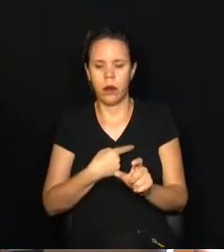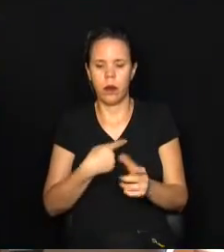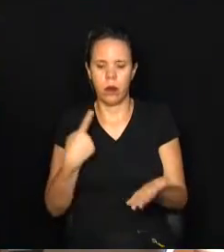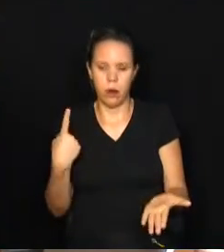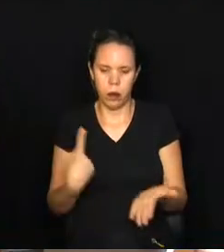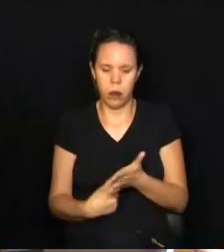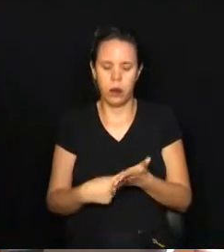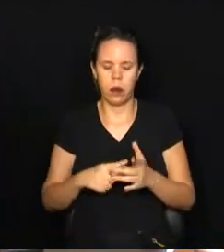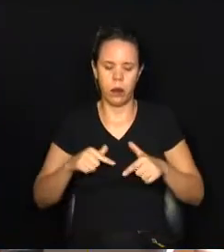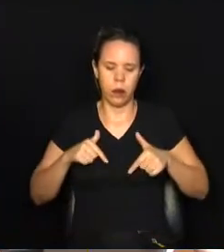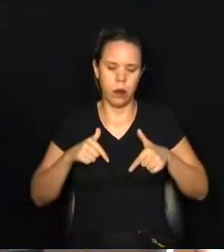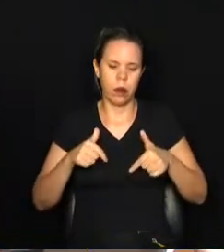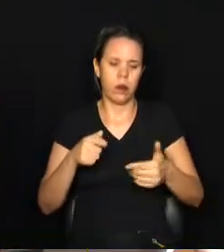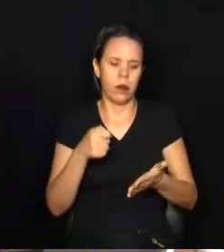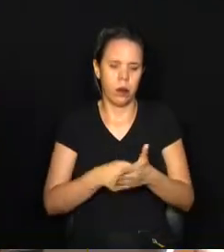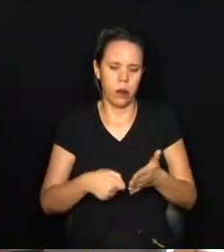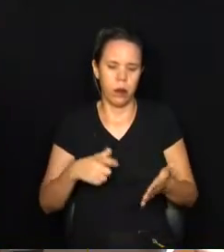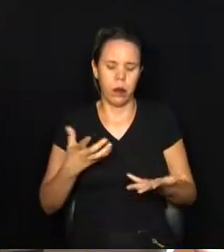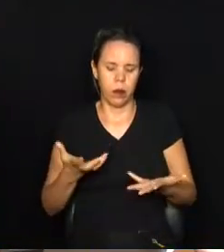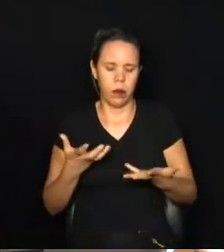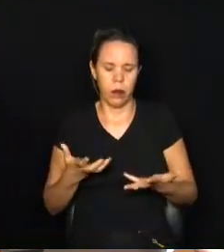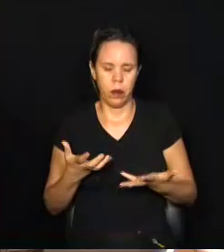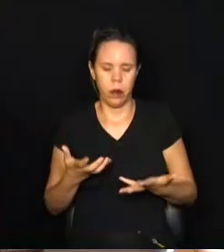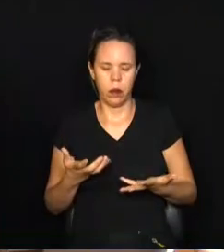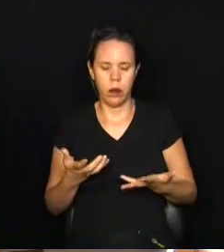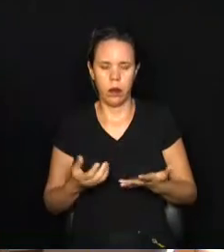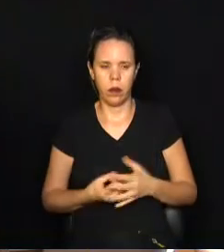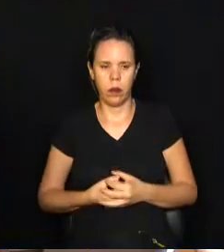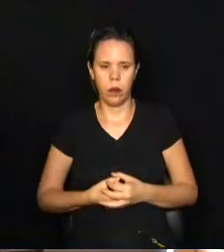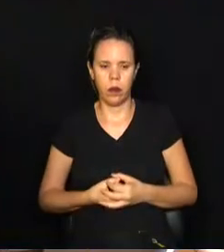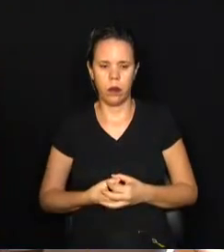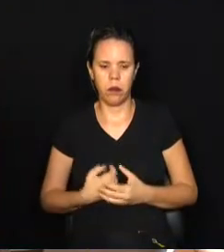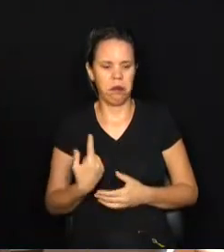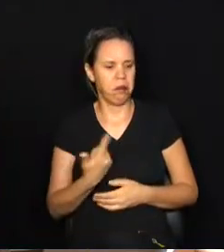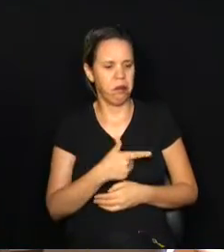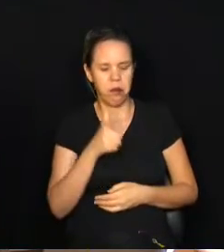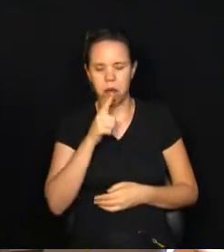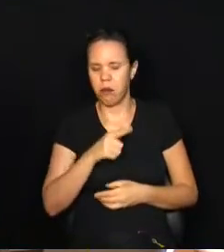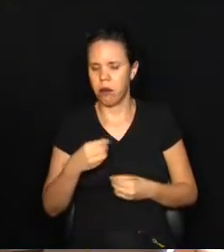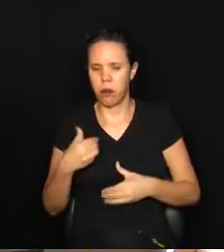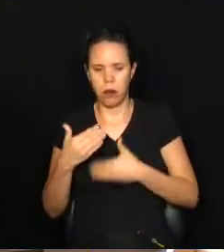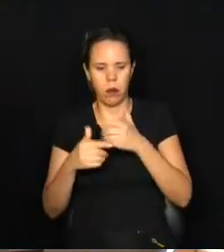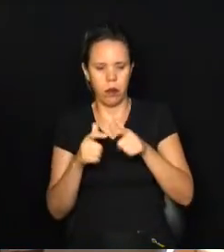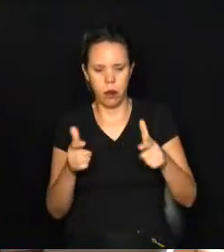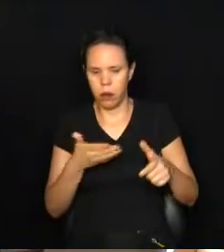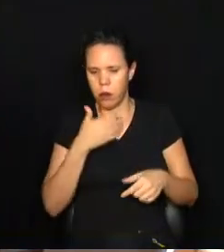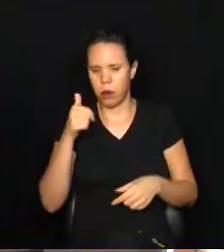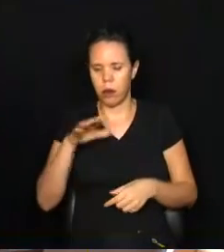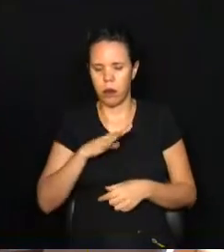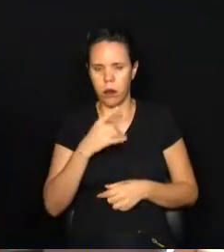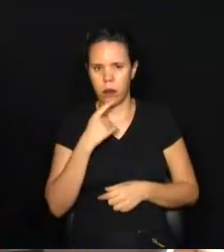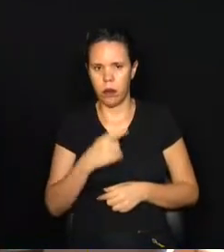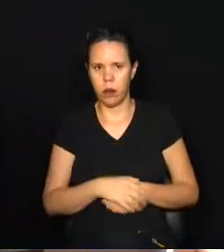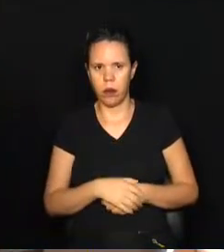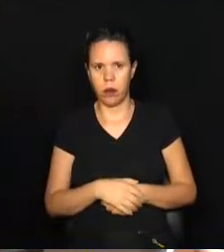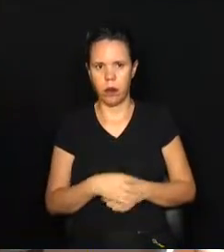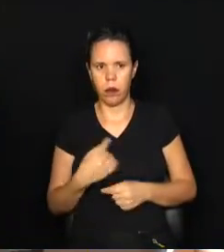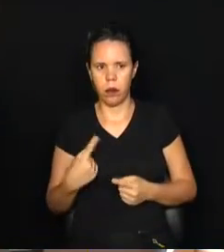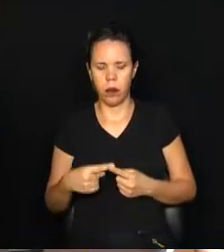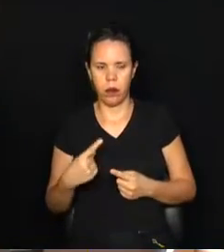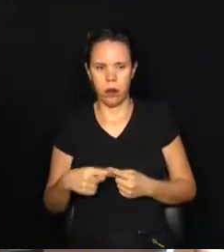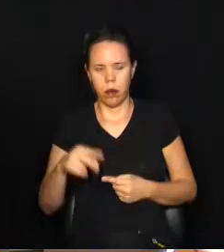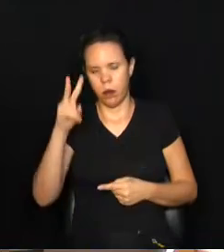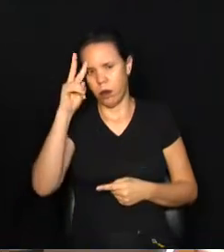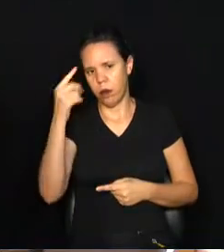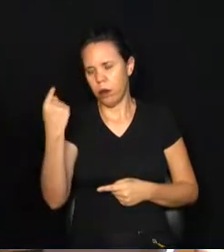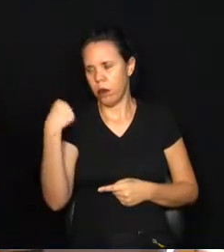empenho em relação àquilo que nós queríamos, naturalmente, nós não daríamos nenhum passo aqui na cidade de Campinas, porque eu lembro